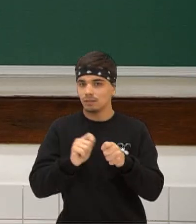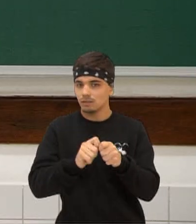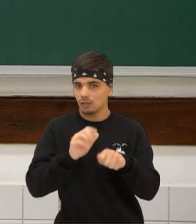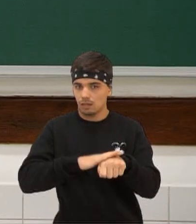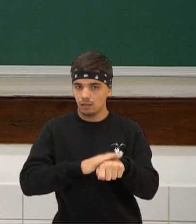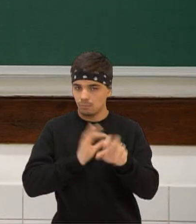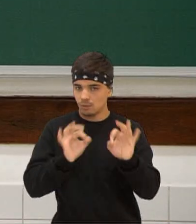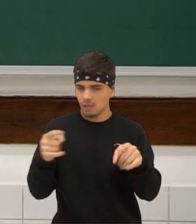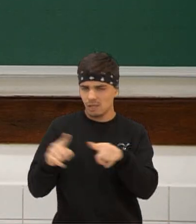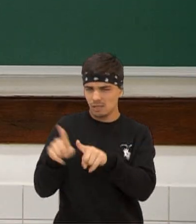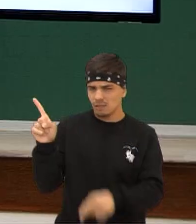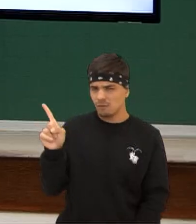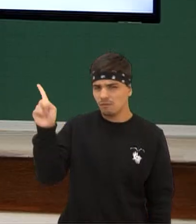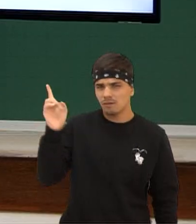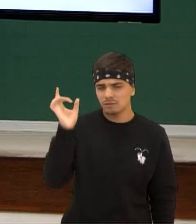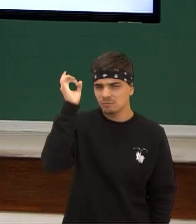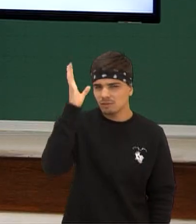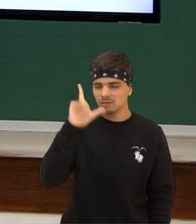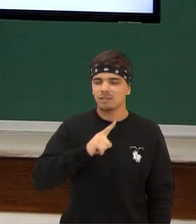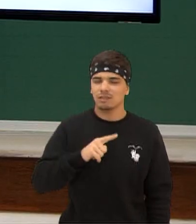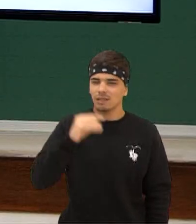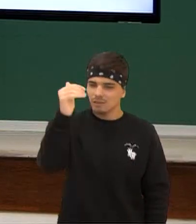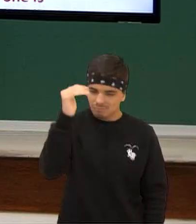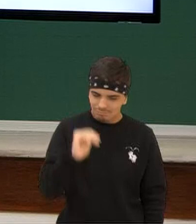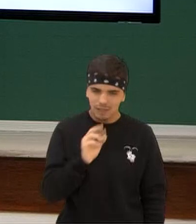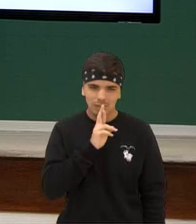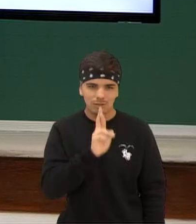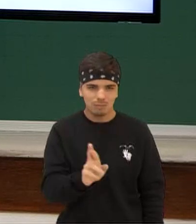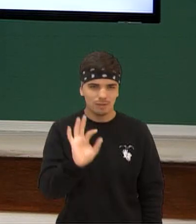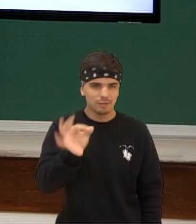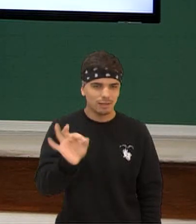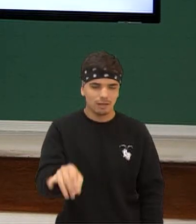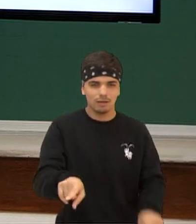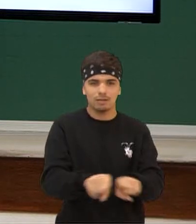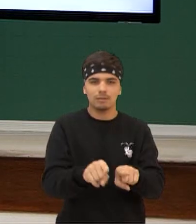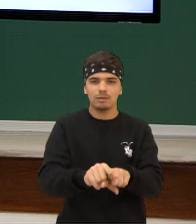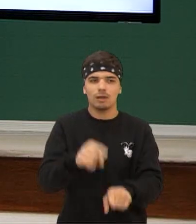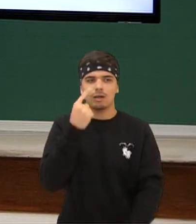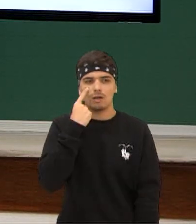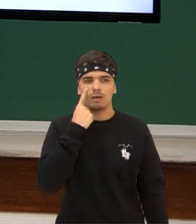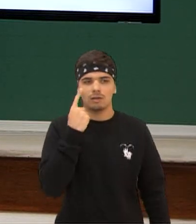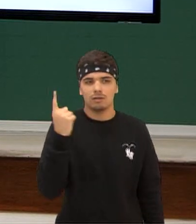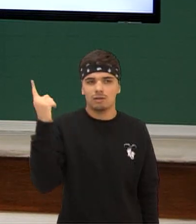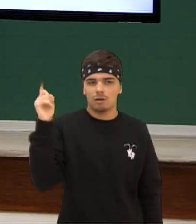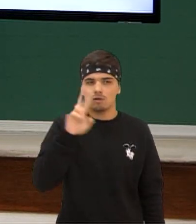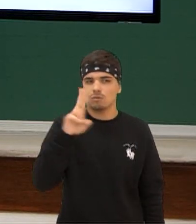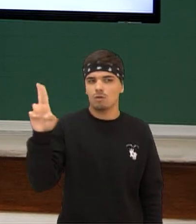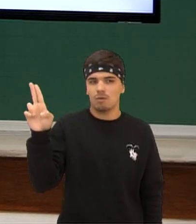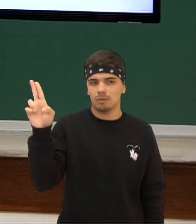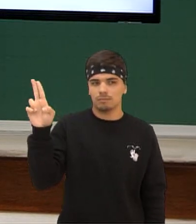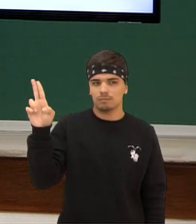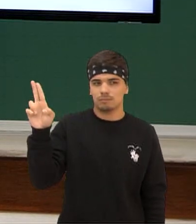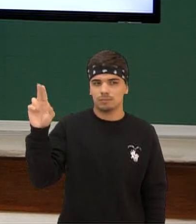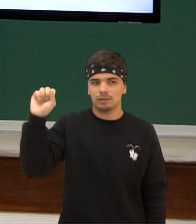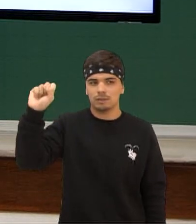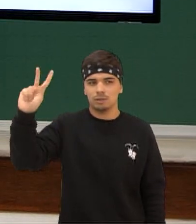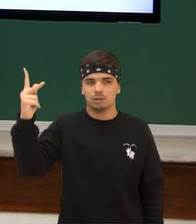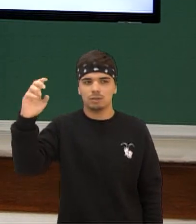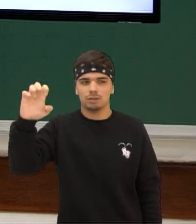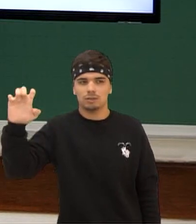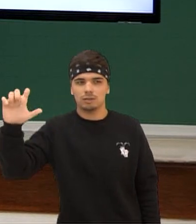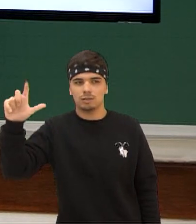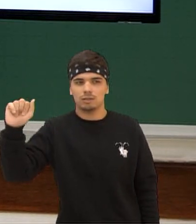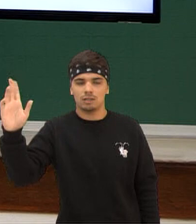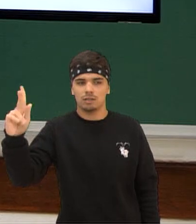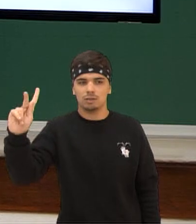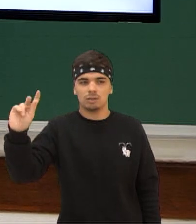mas esse daqui foi moleza porque a resposta já tá embaixo né gente então é Sheila sharma lembra dela aí